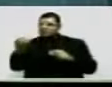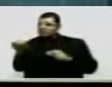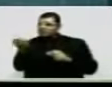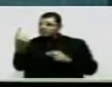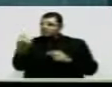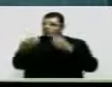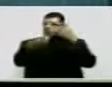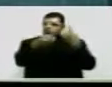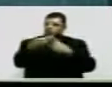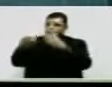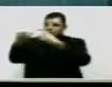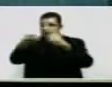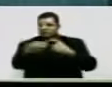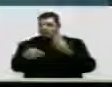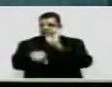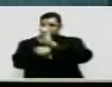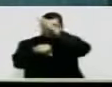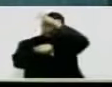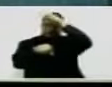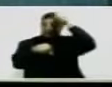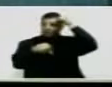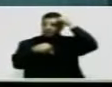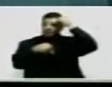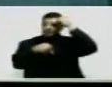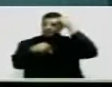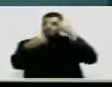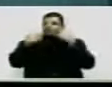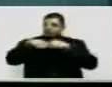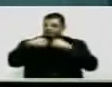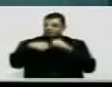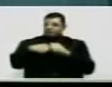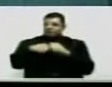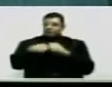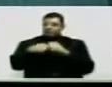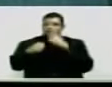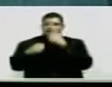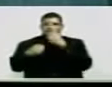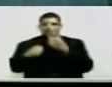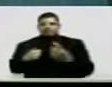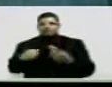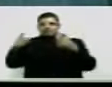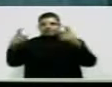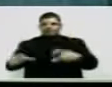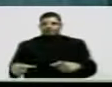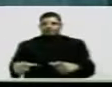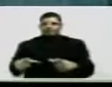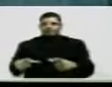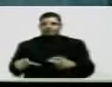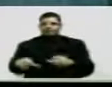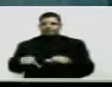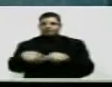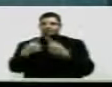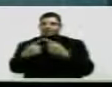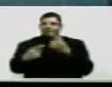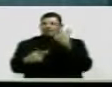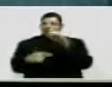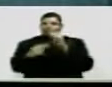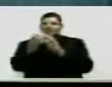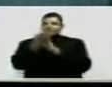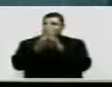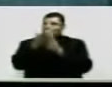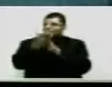61 municípios do interior do estado do Amazonas, persistem os lixões e não há nenhuma